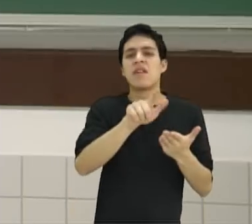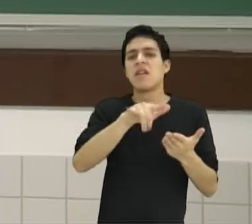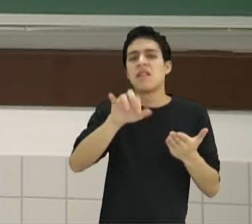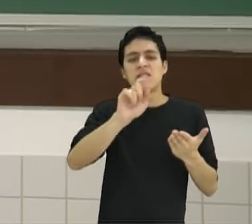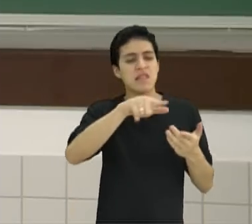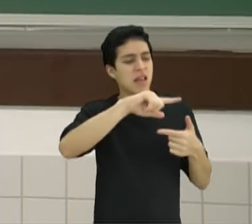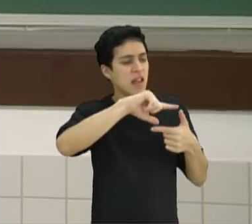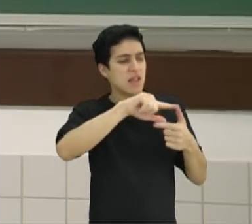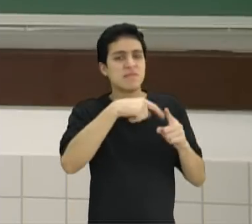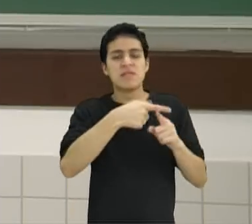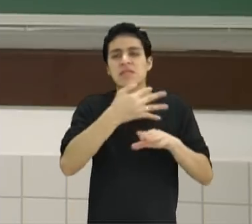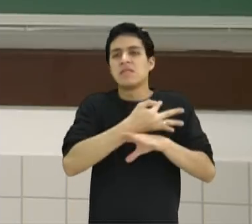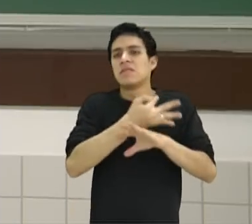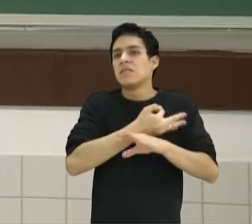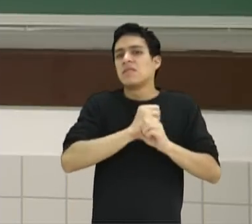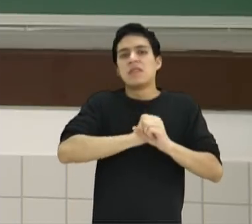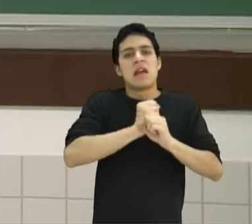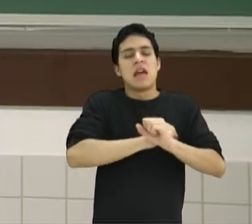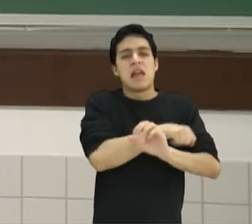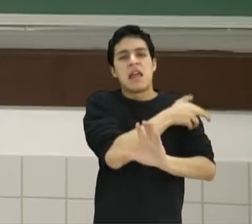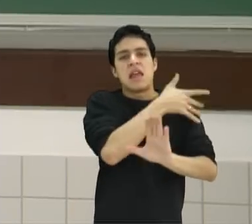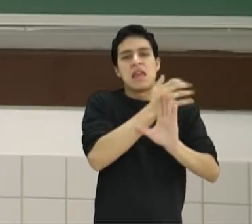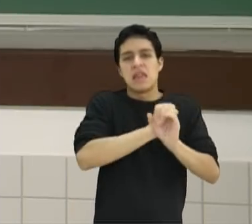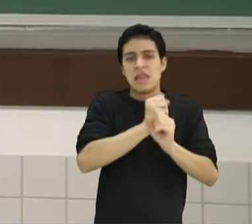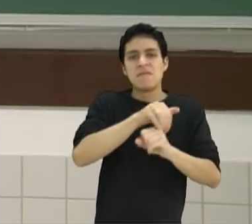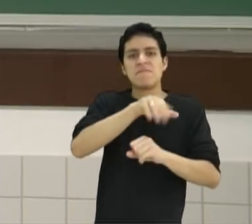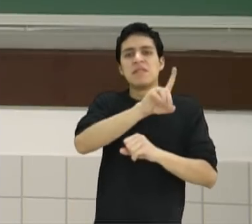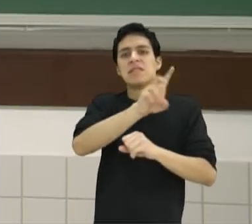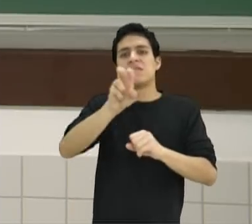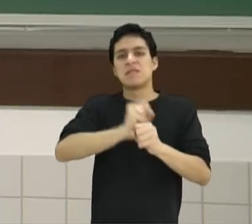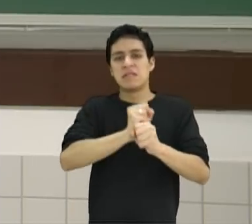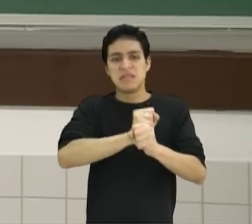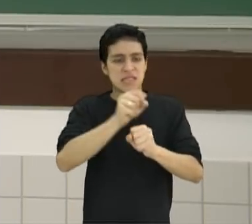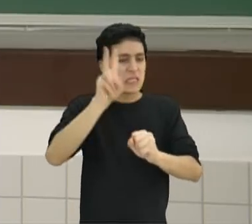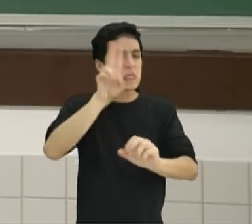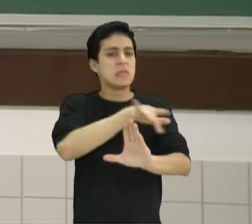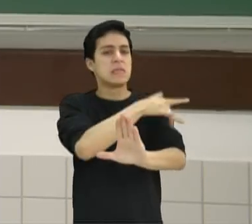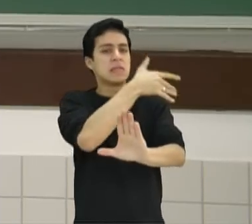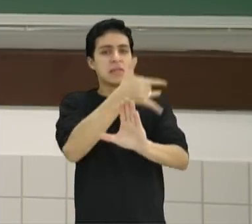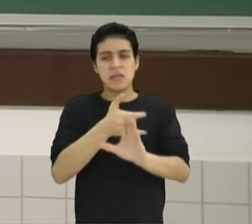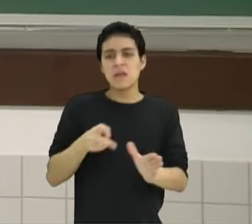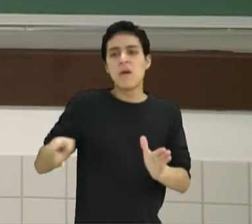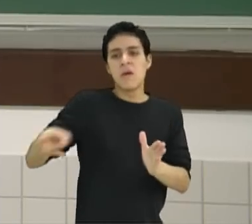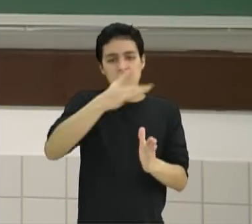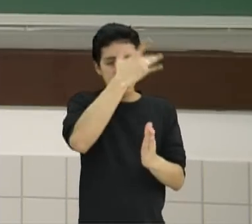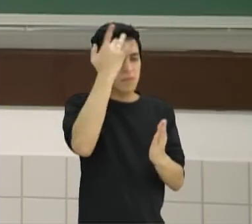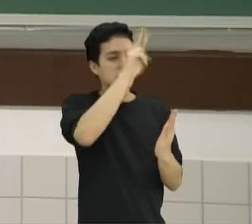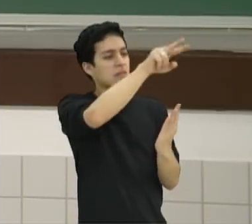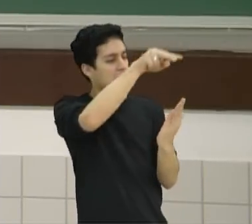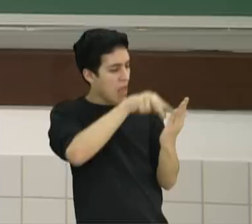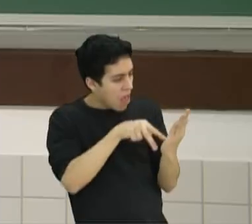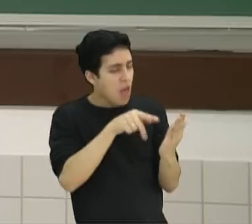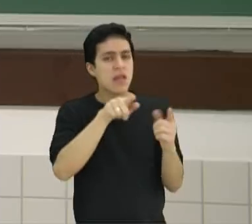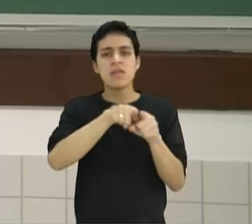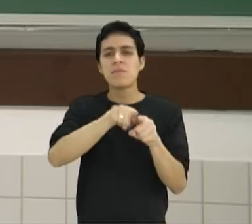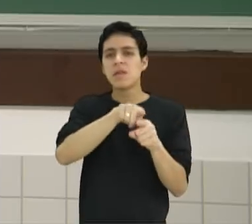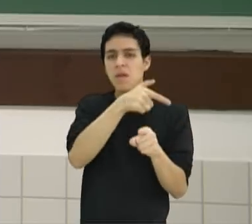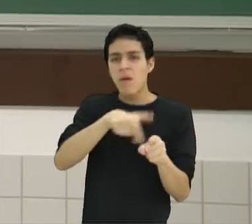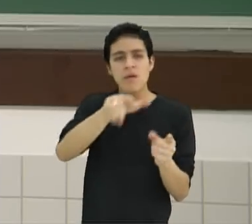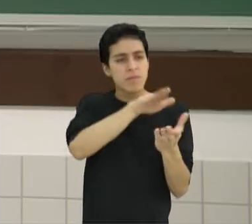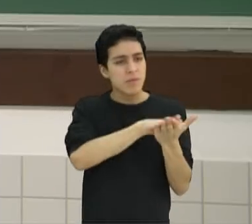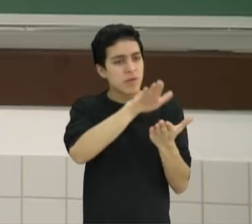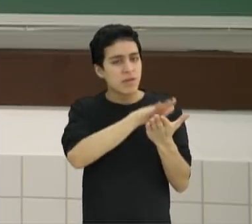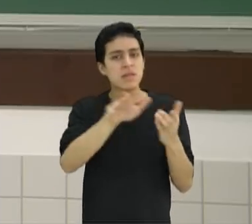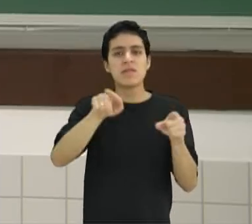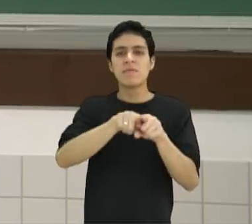ele resiste ao tempo. Ele está há mais de 150 anos e continua sendo lido, reproduzido, abordado em